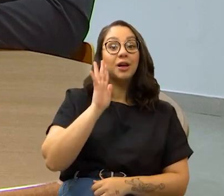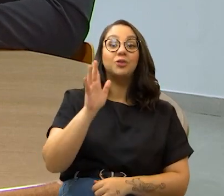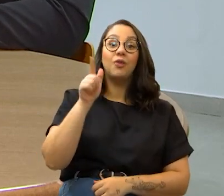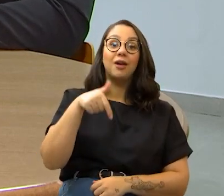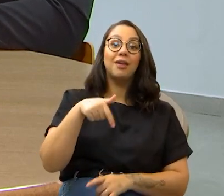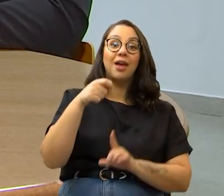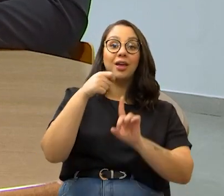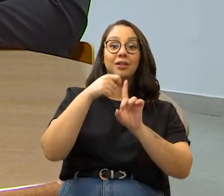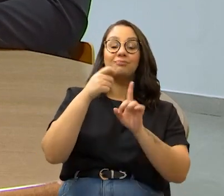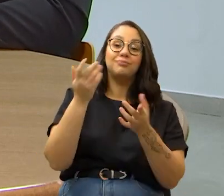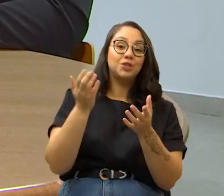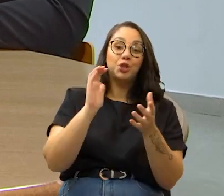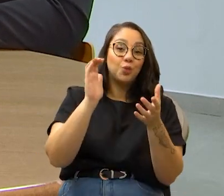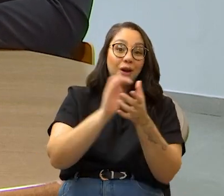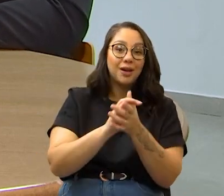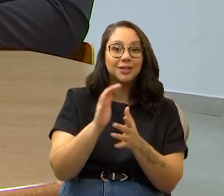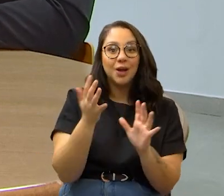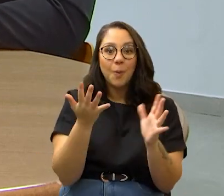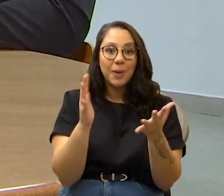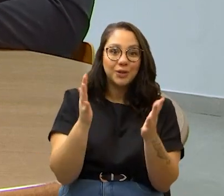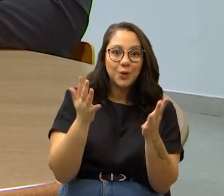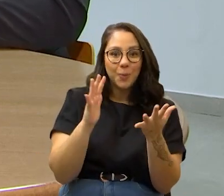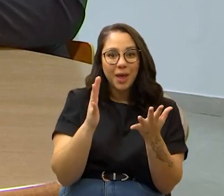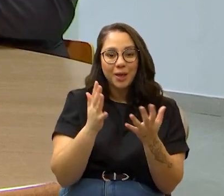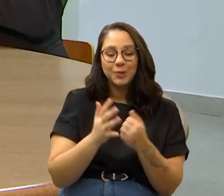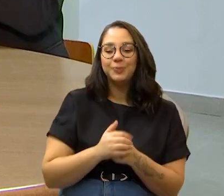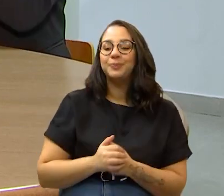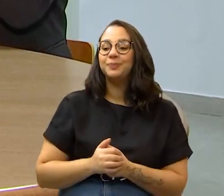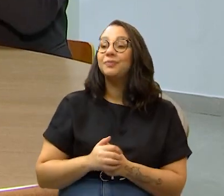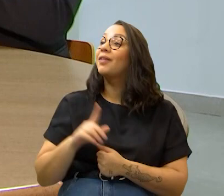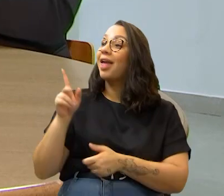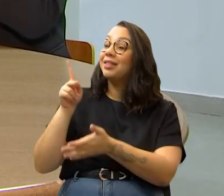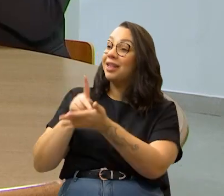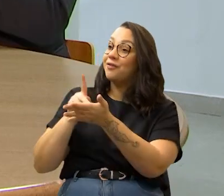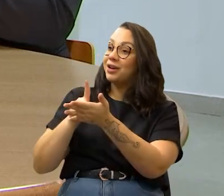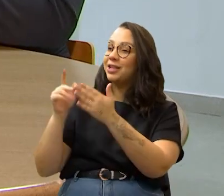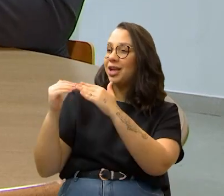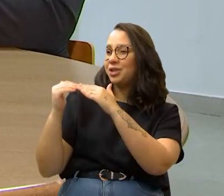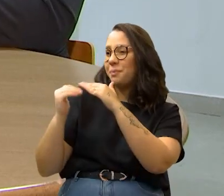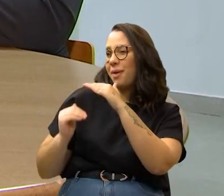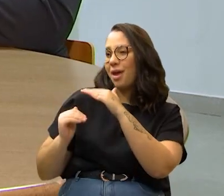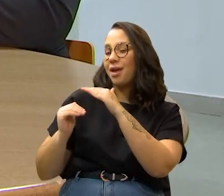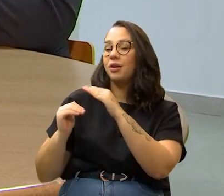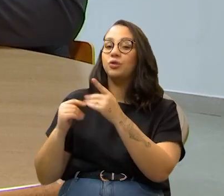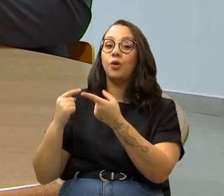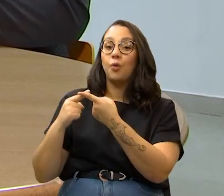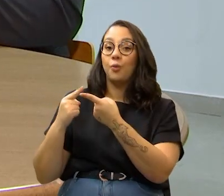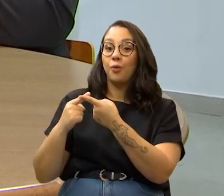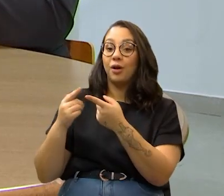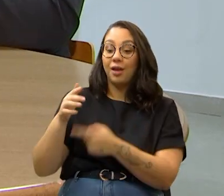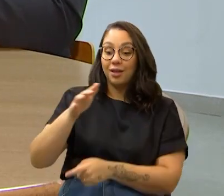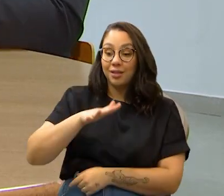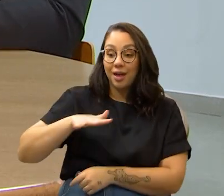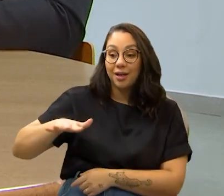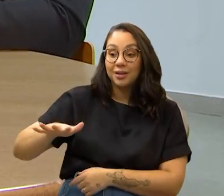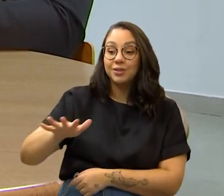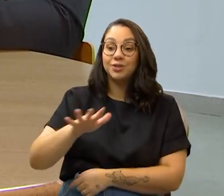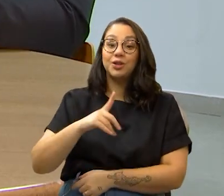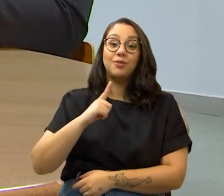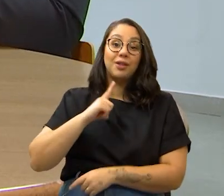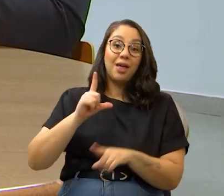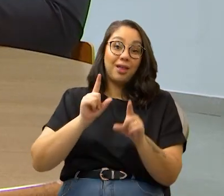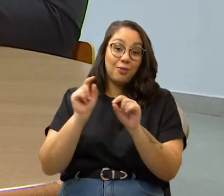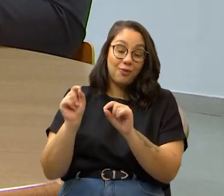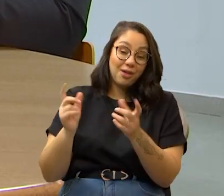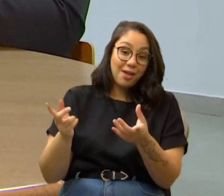né? Que vamos colocar que é mais ou menos uma média. Eu joguei, na verdade, até um pouco abaixo, né? Falando da nossa região, a